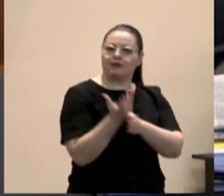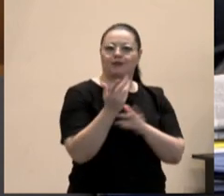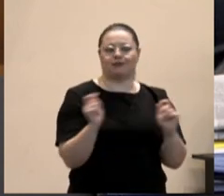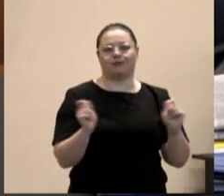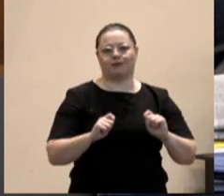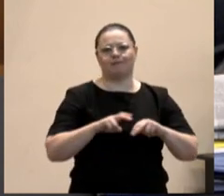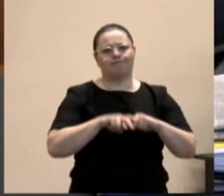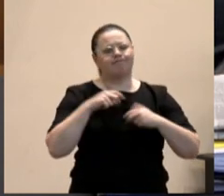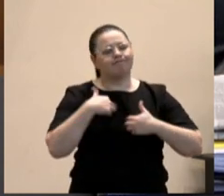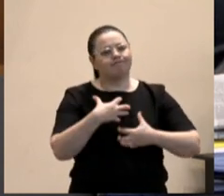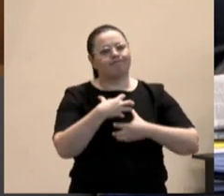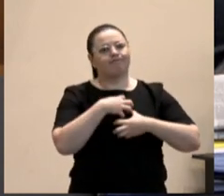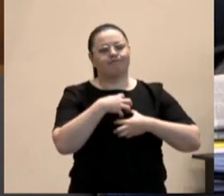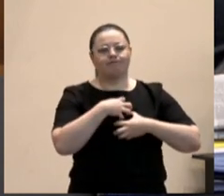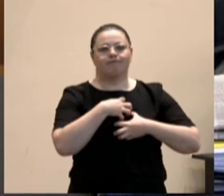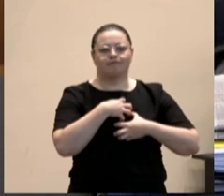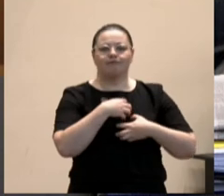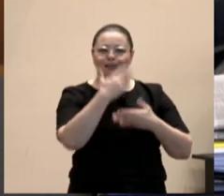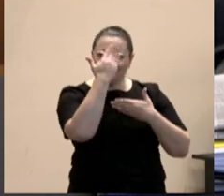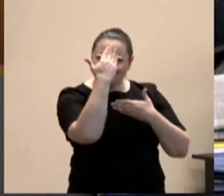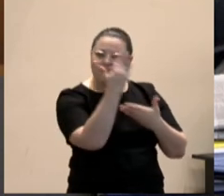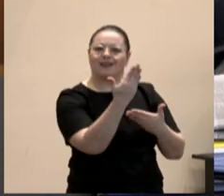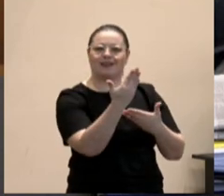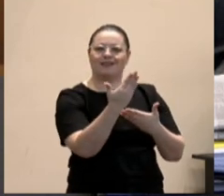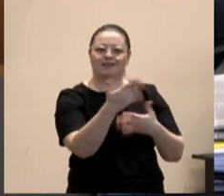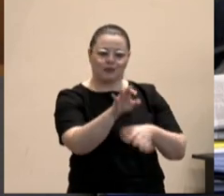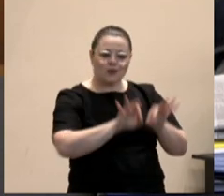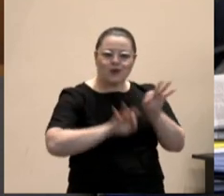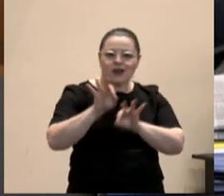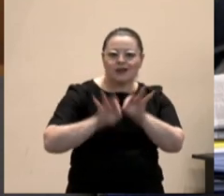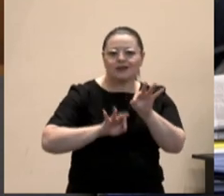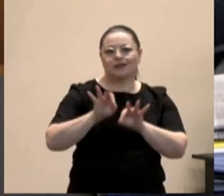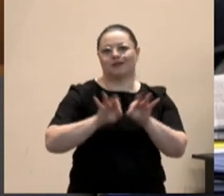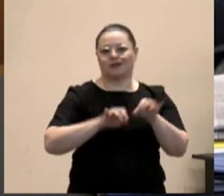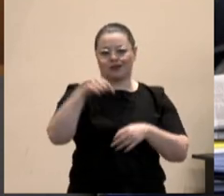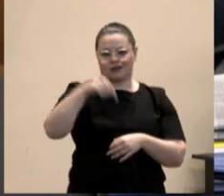grata pela organização desse evento,